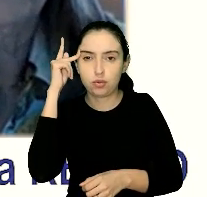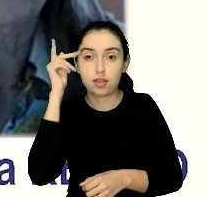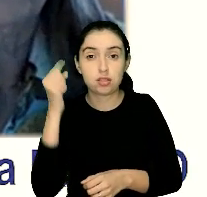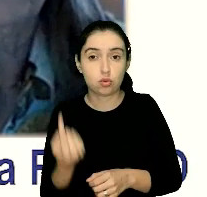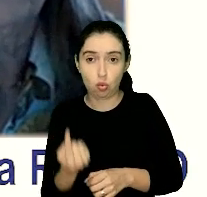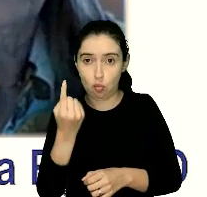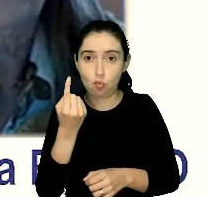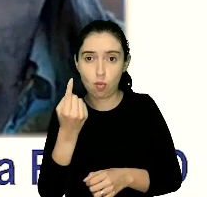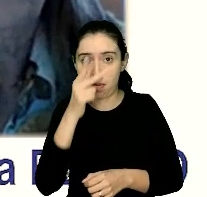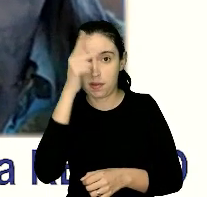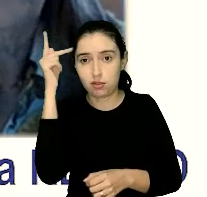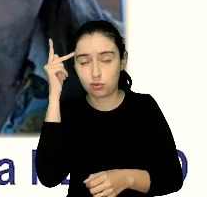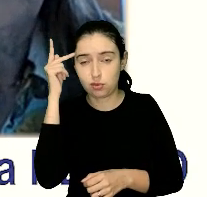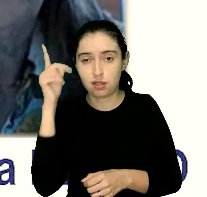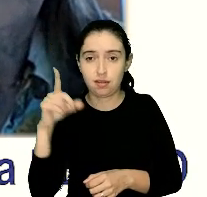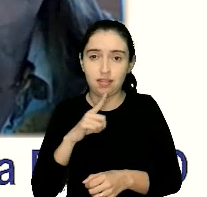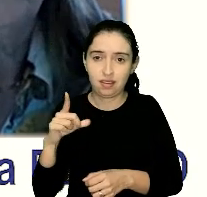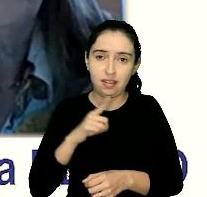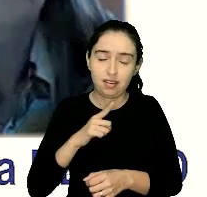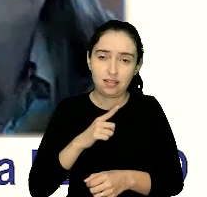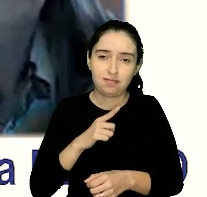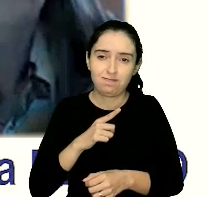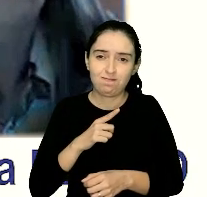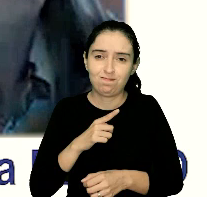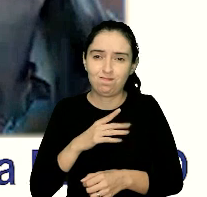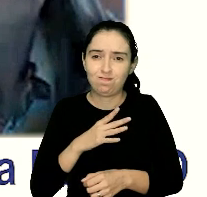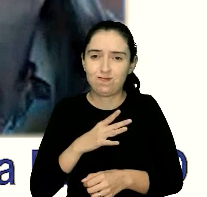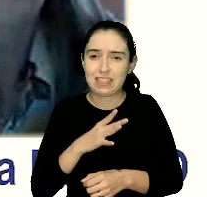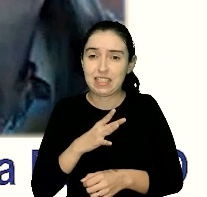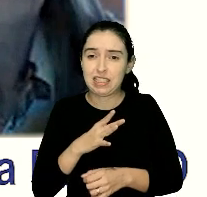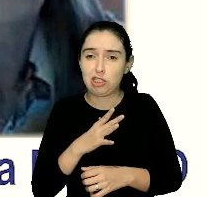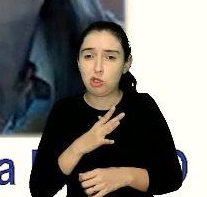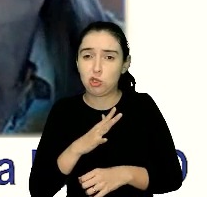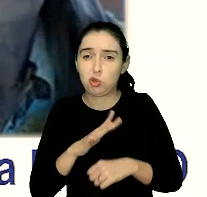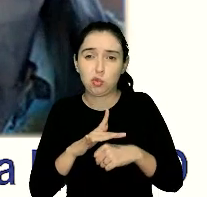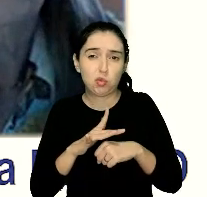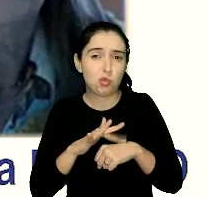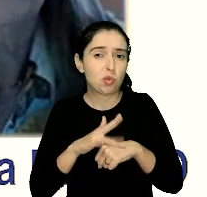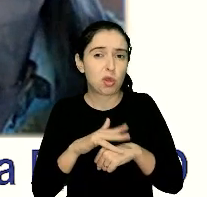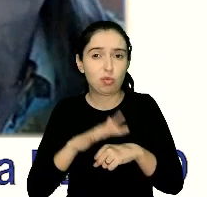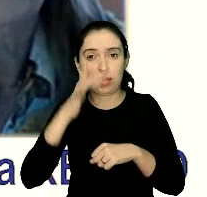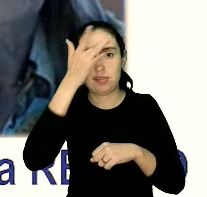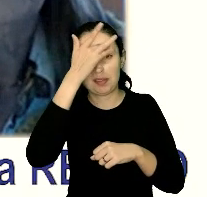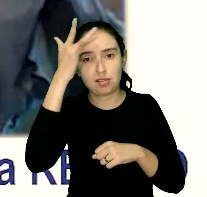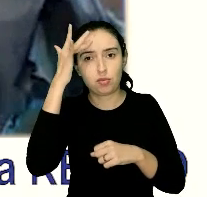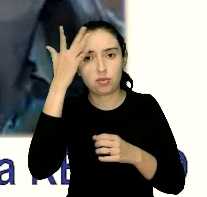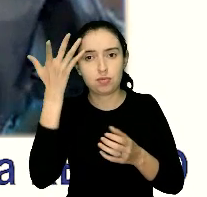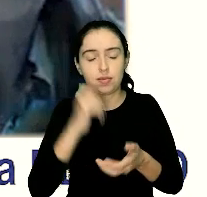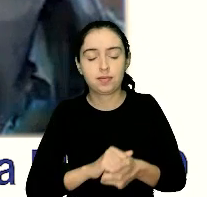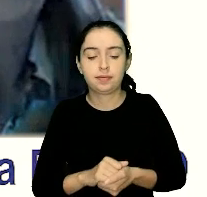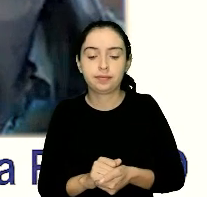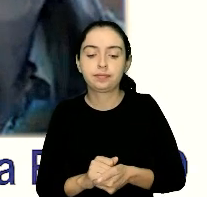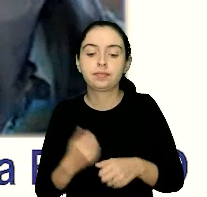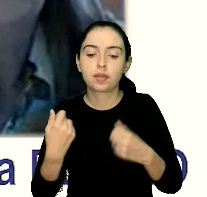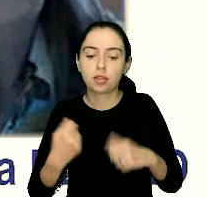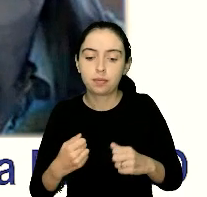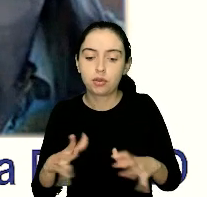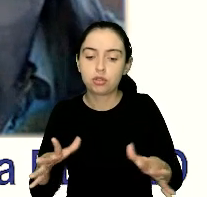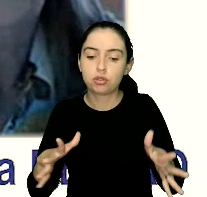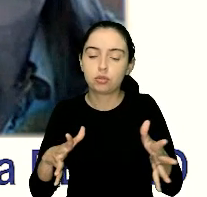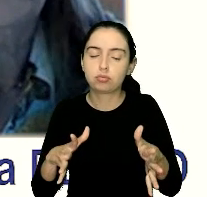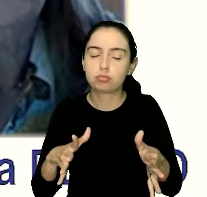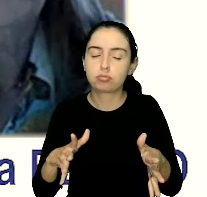acometimento de saúde mental. E esse acometimento, ele pode ser, inclusive, em razão